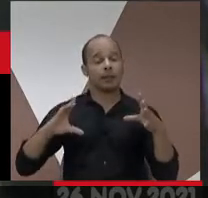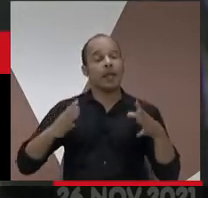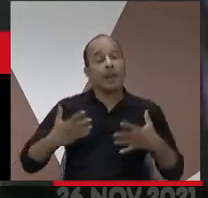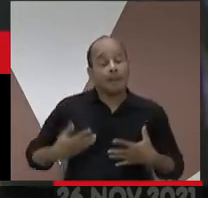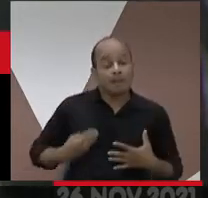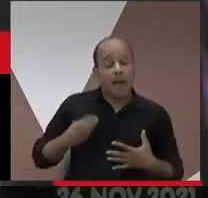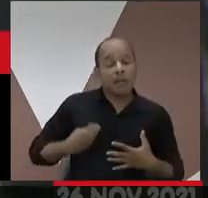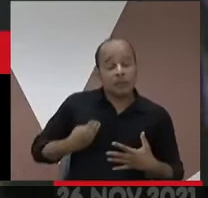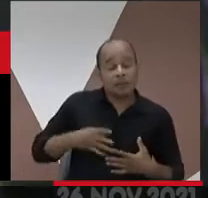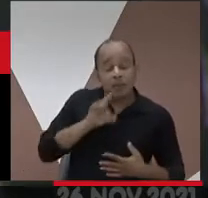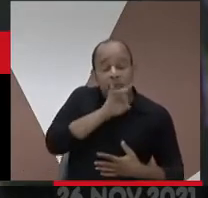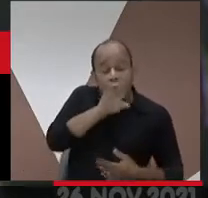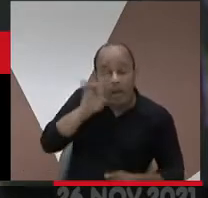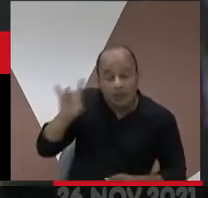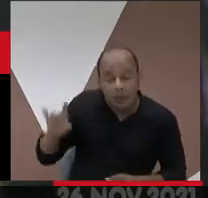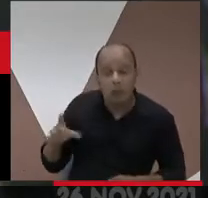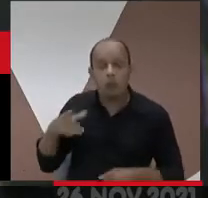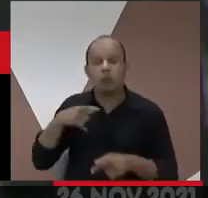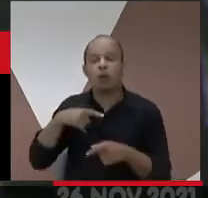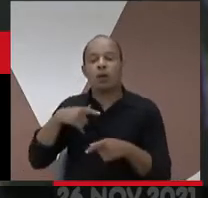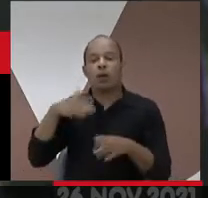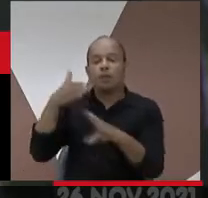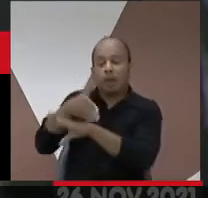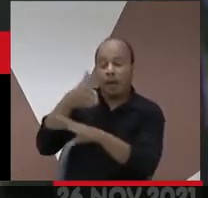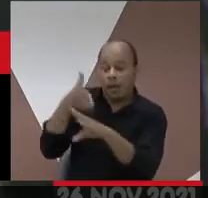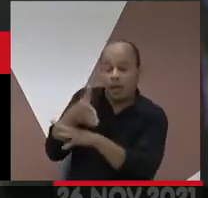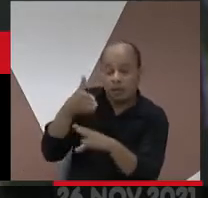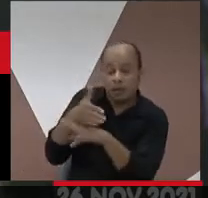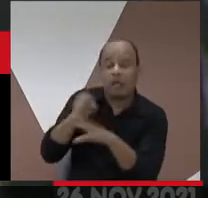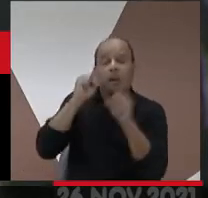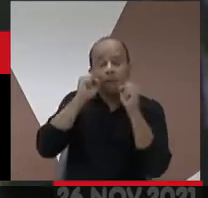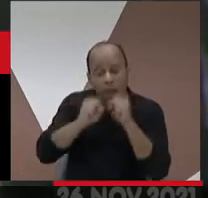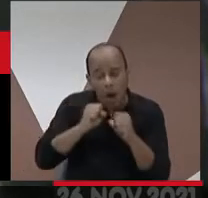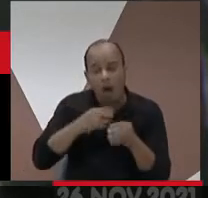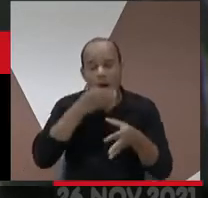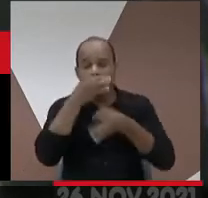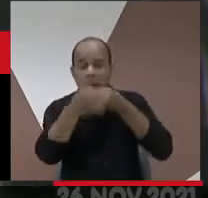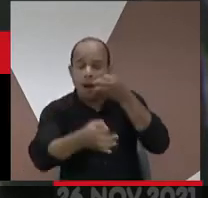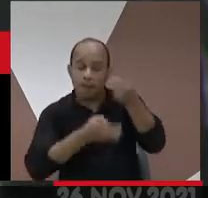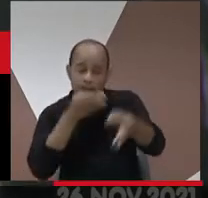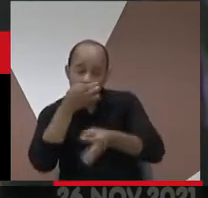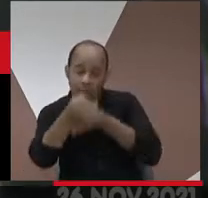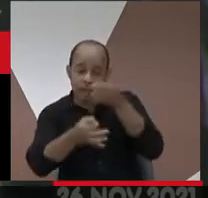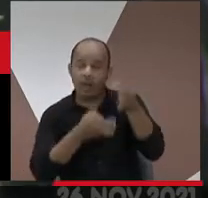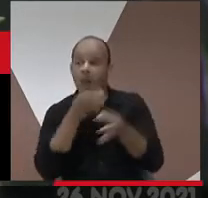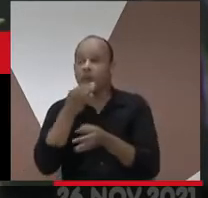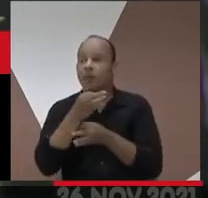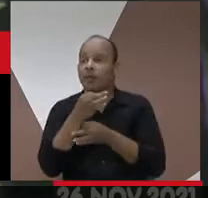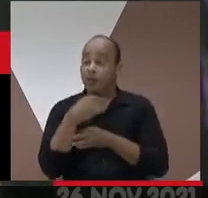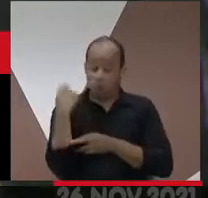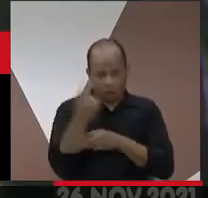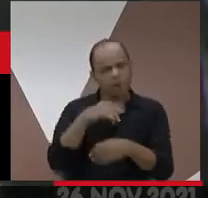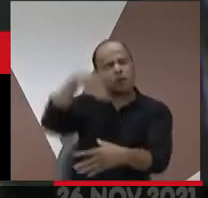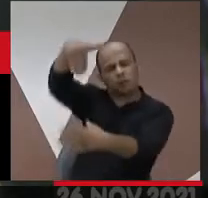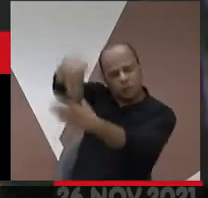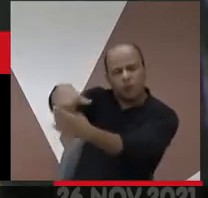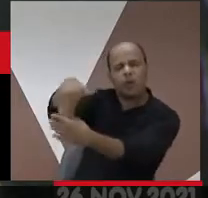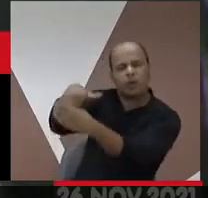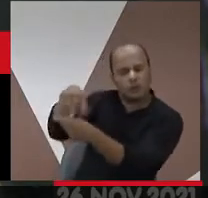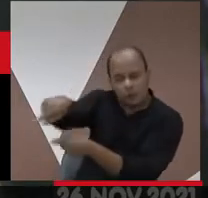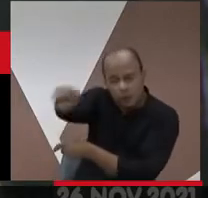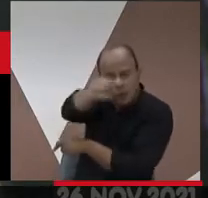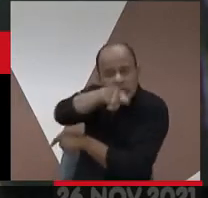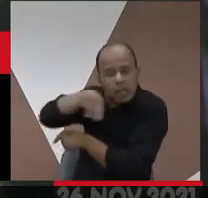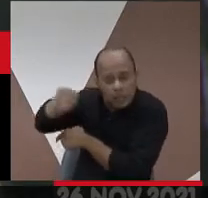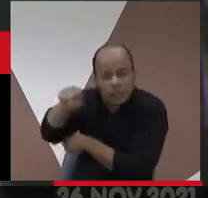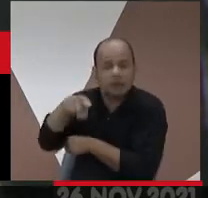participando de uma audiência onde vários de nós os elegemos. E, por isso,